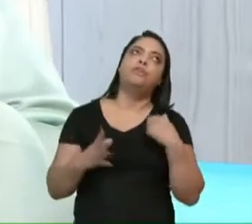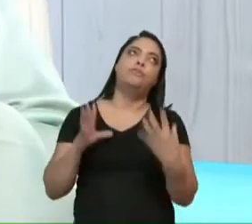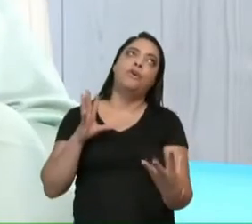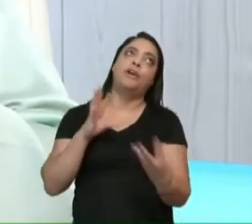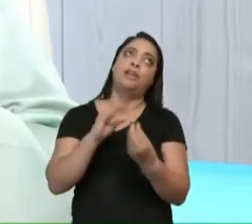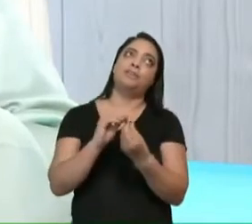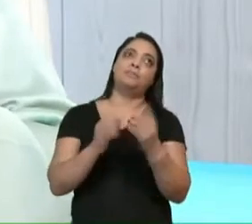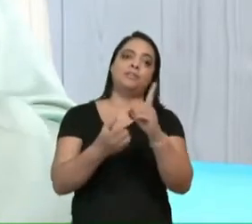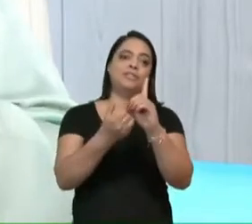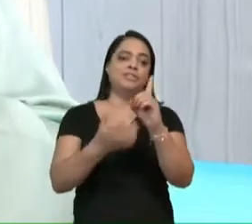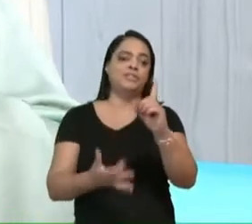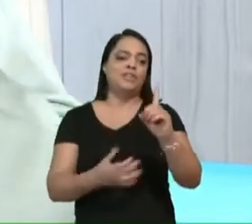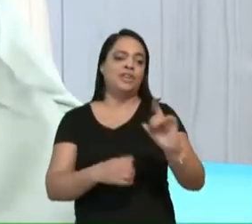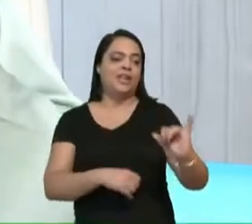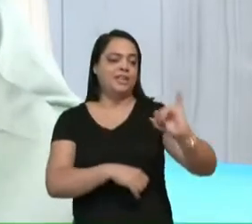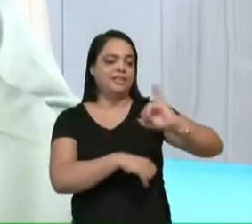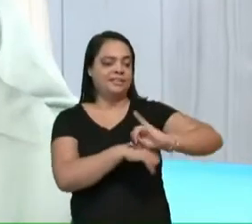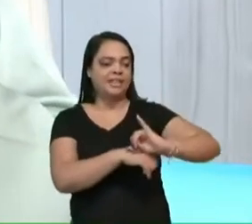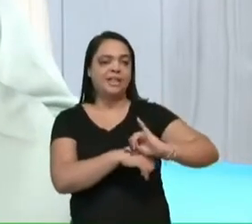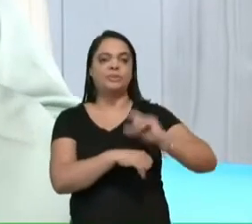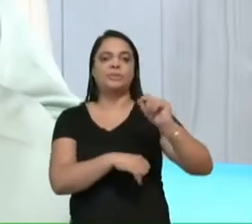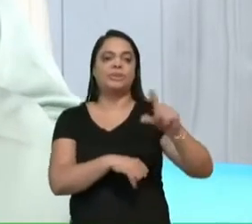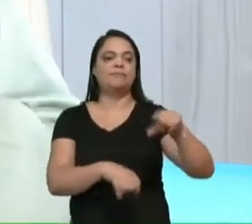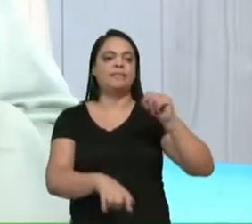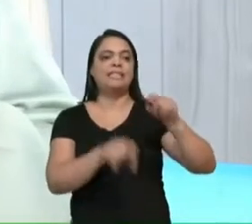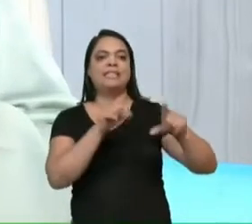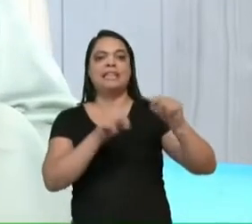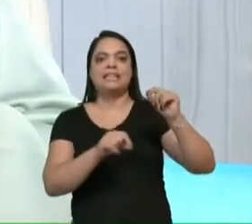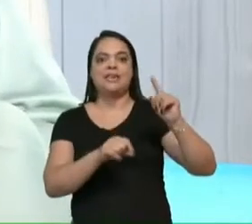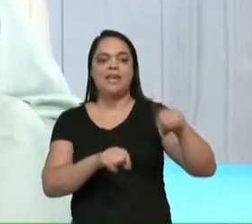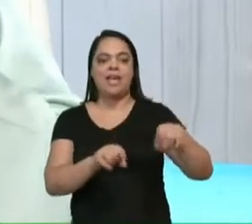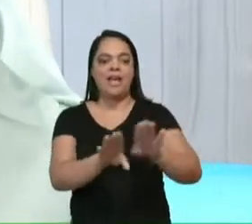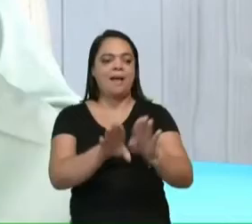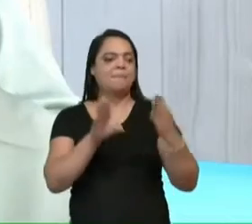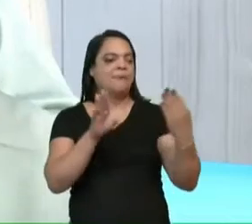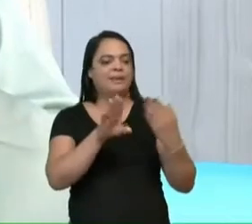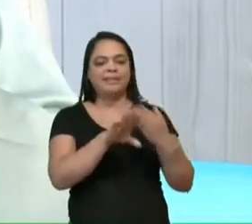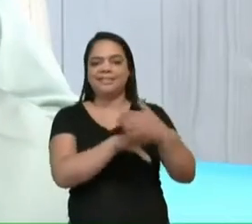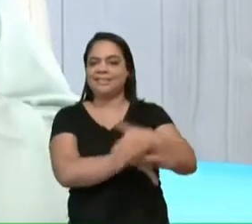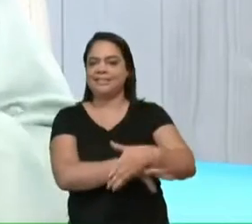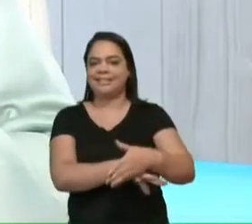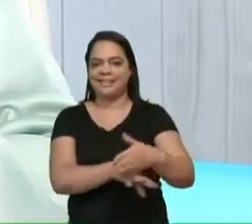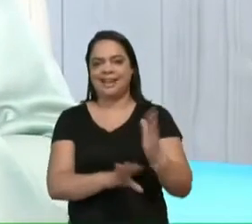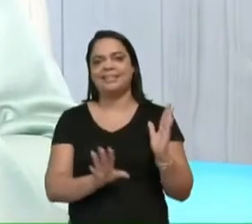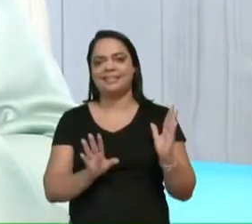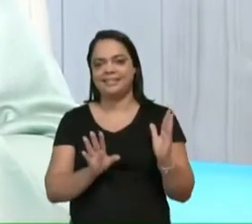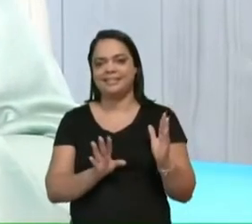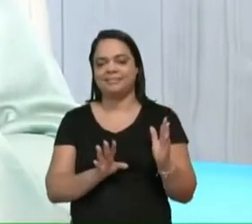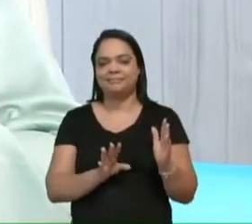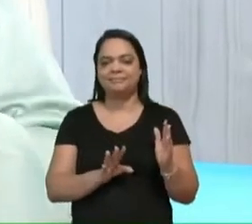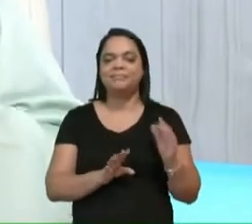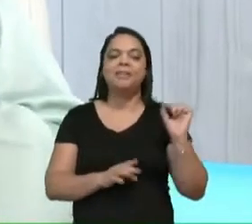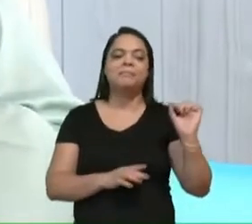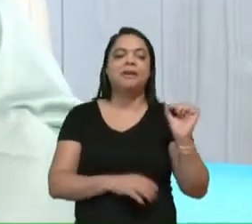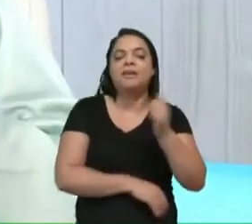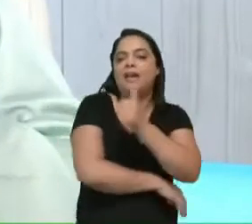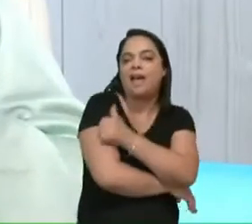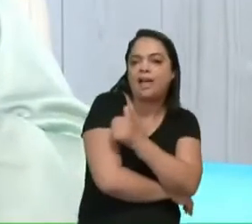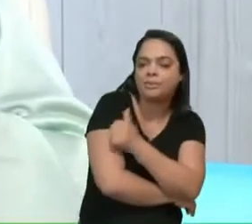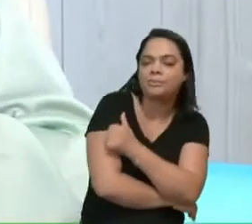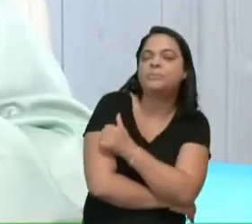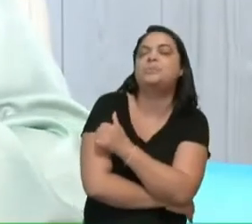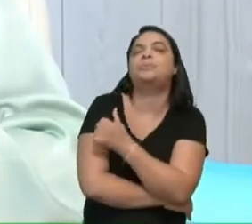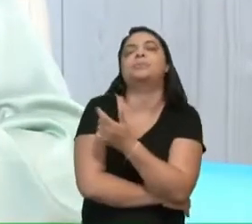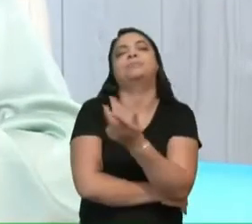diretoria como um Centro de Seleção ela é a porta de entrada de entrada tanto para os nossos